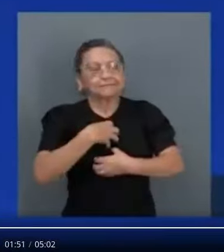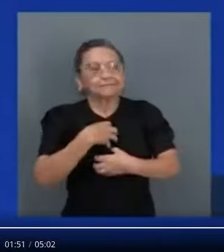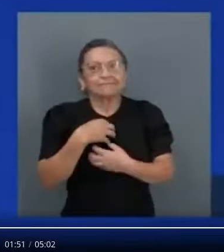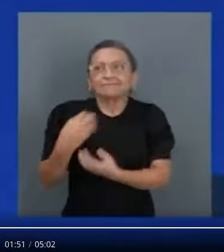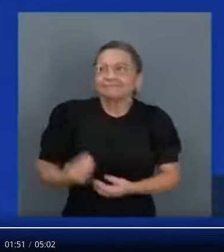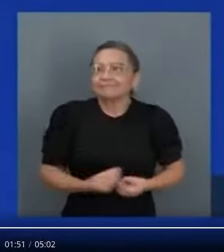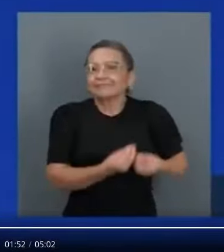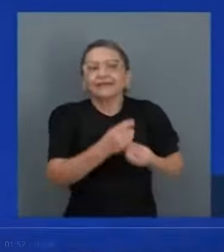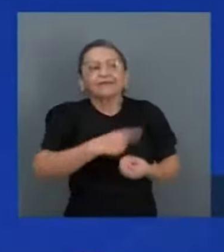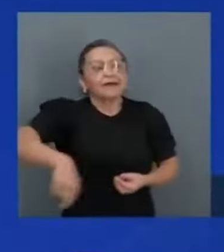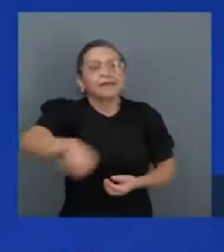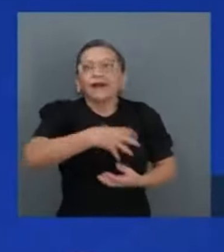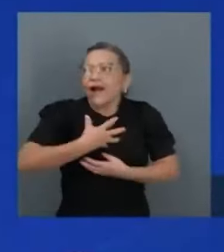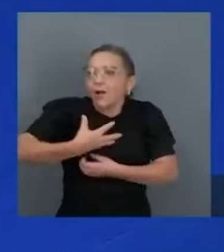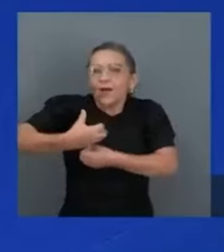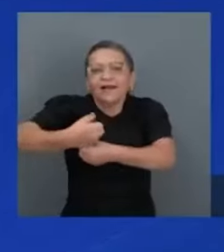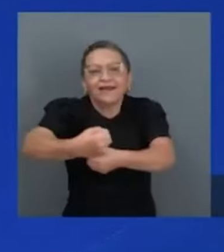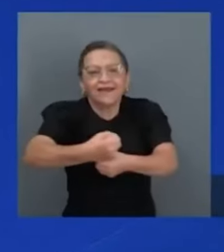receberá.